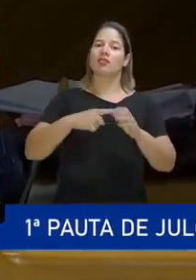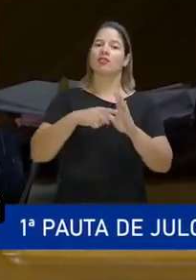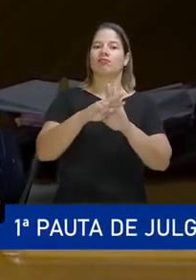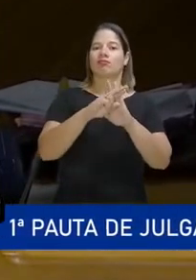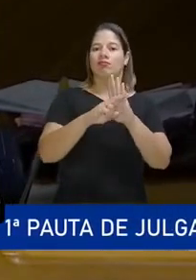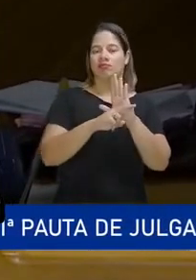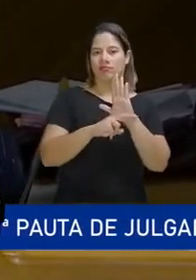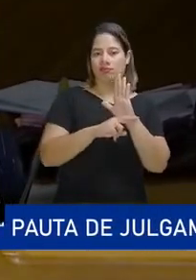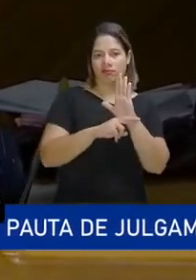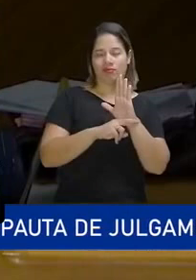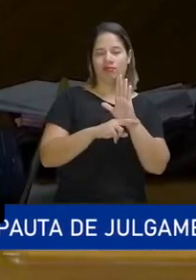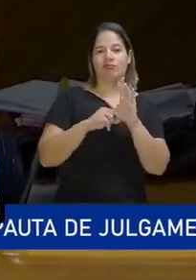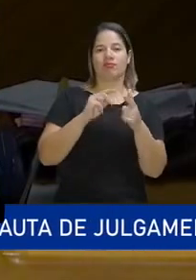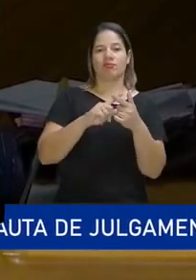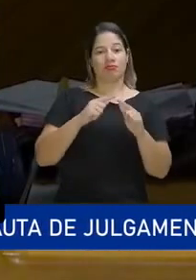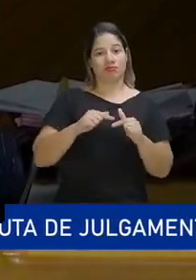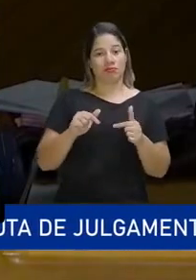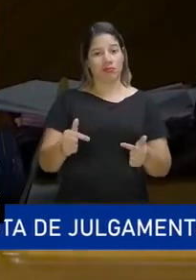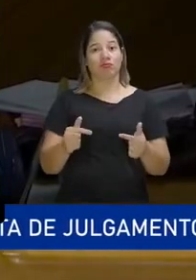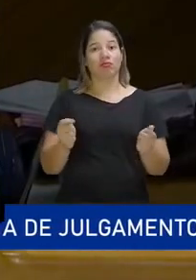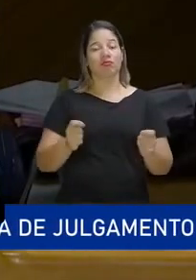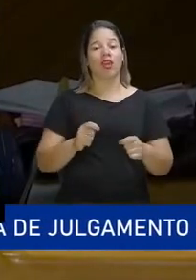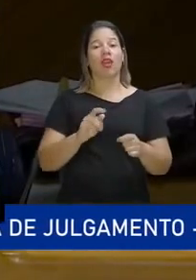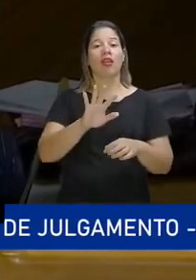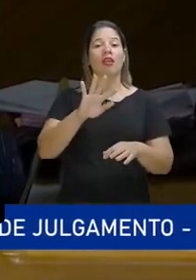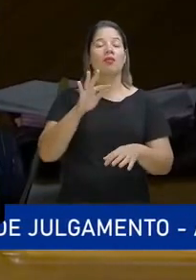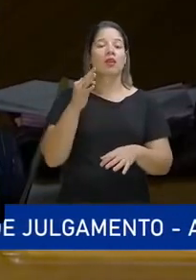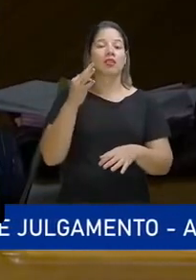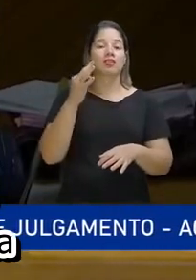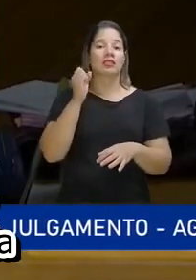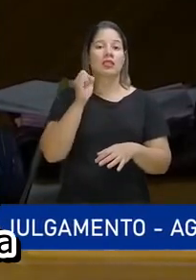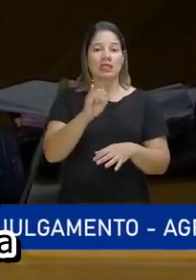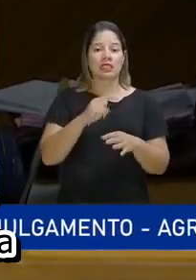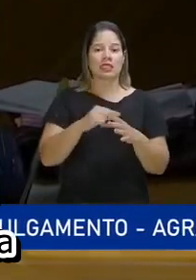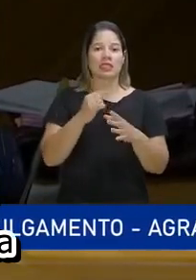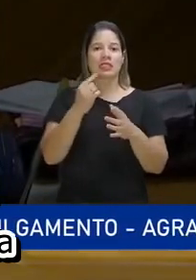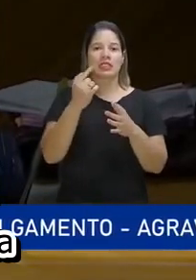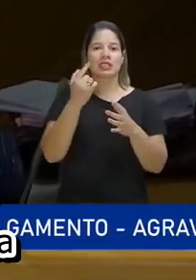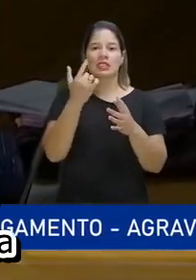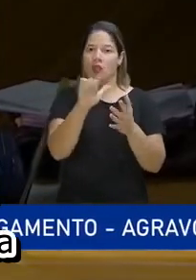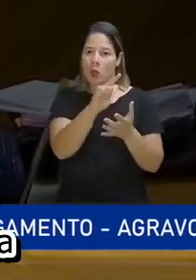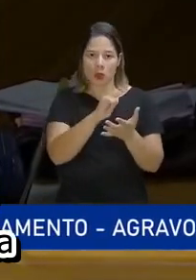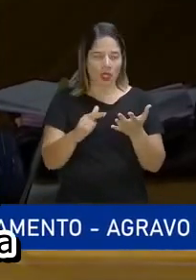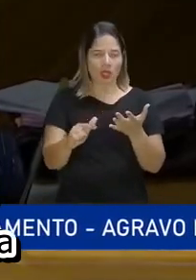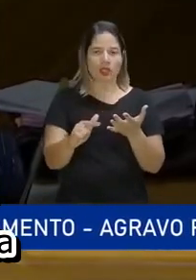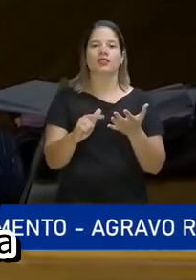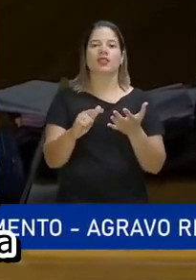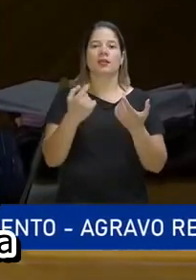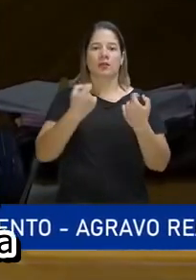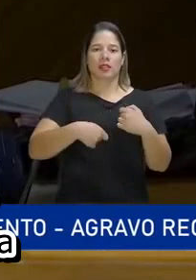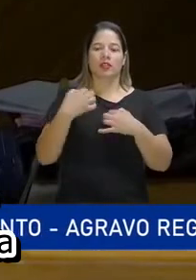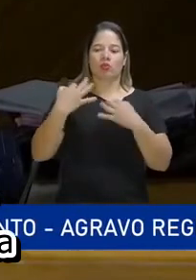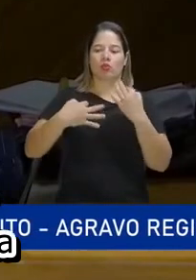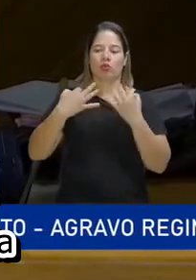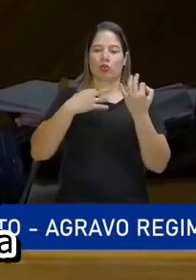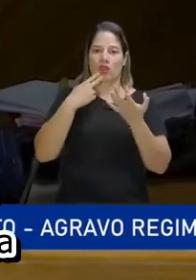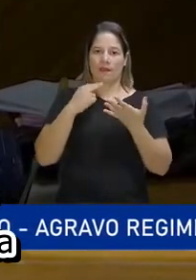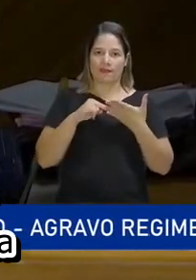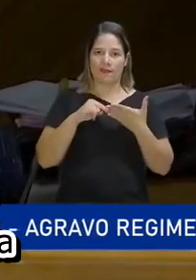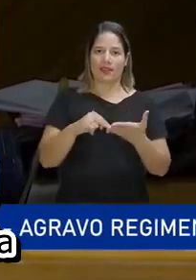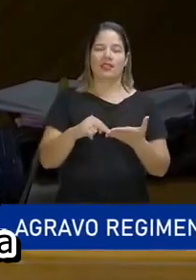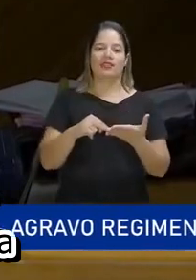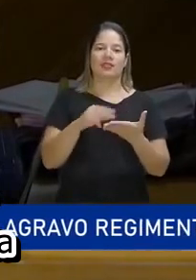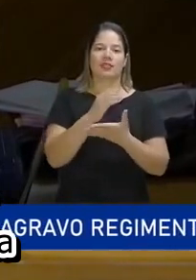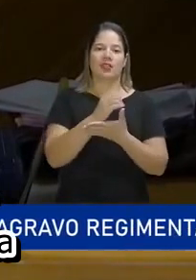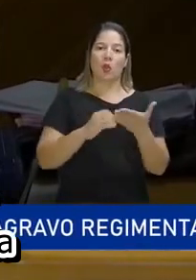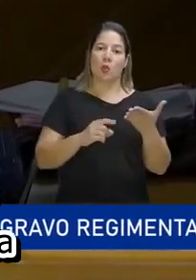própria existência da ação, cuja ausência deve ser reconhecida pelo julgador, inclusive de ofício, e a qualquer tempo, e devem